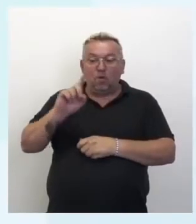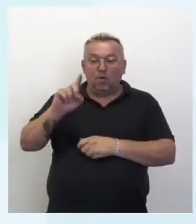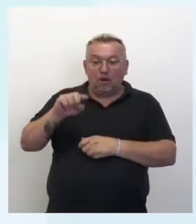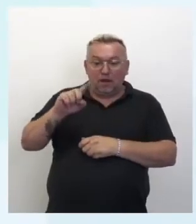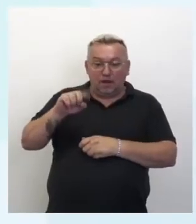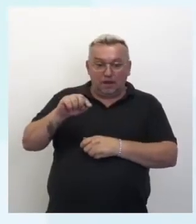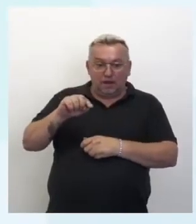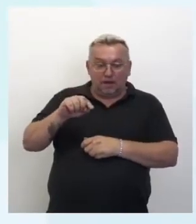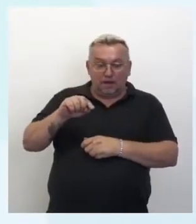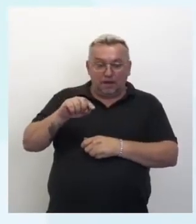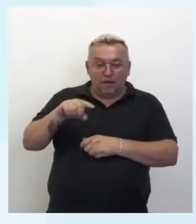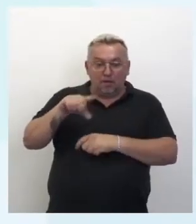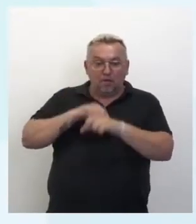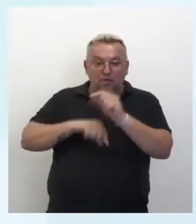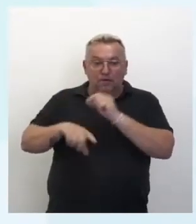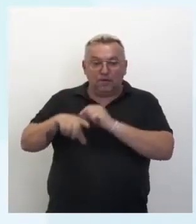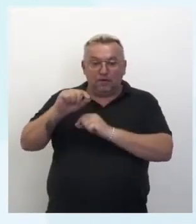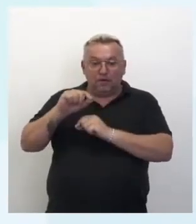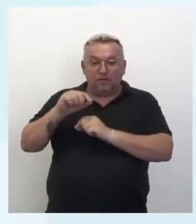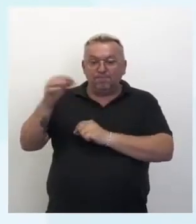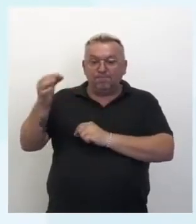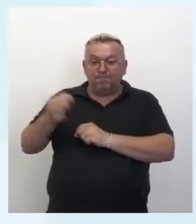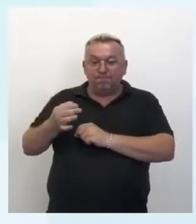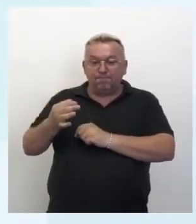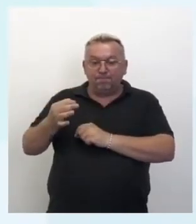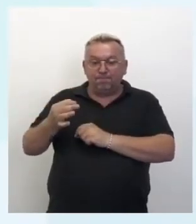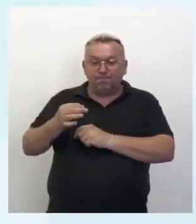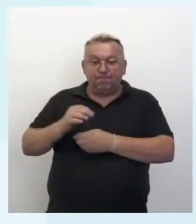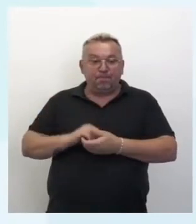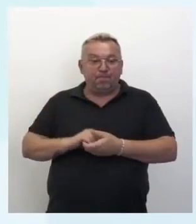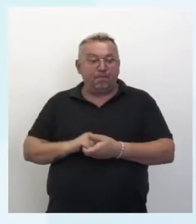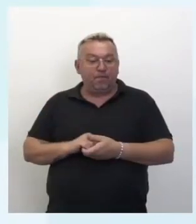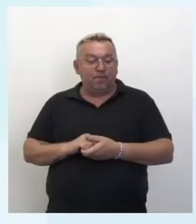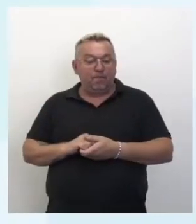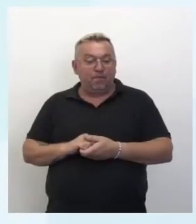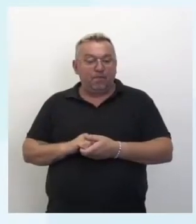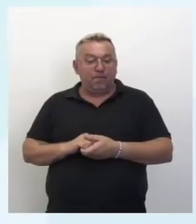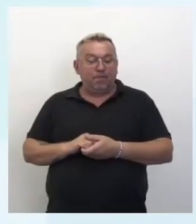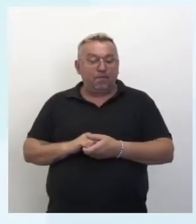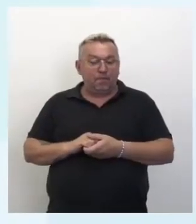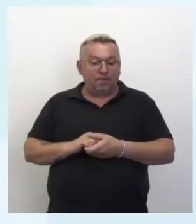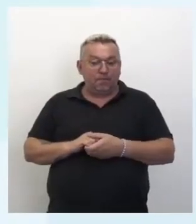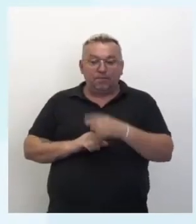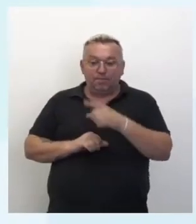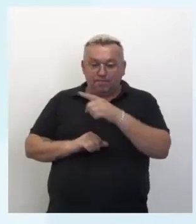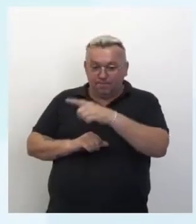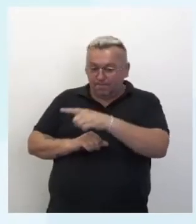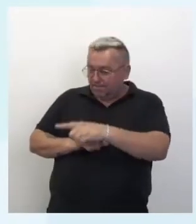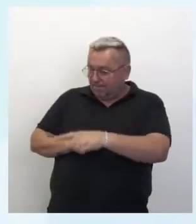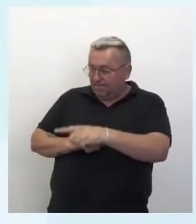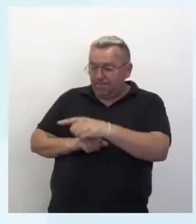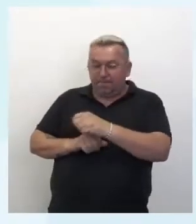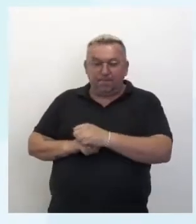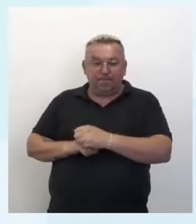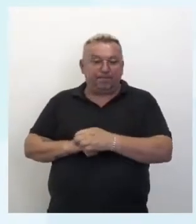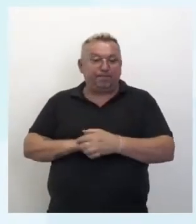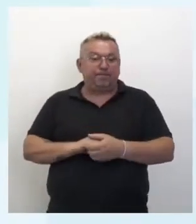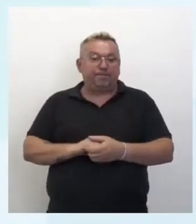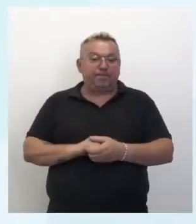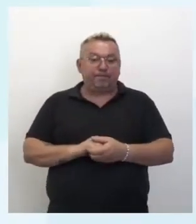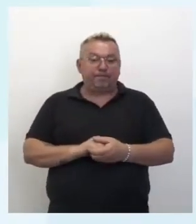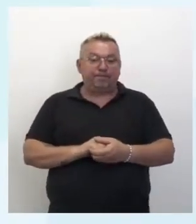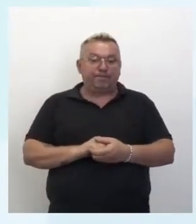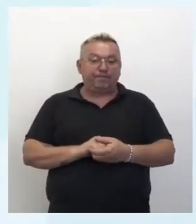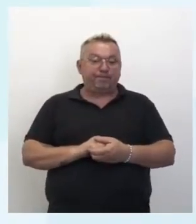a opção que está correta. Essa aqui vai aparecer também para vocês lá na tarefa, olha só. Aí tem, what are you going to do